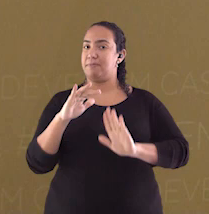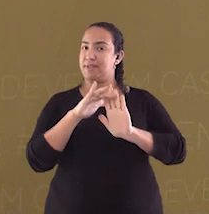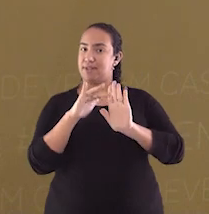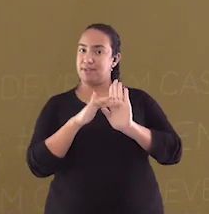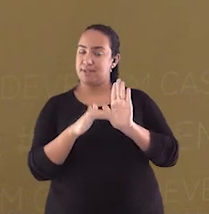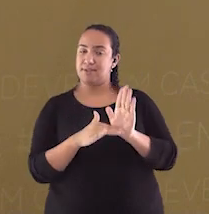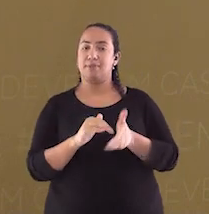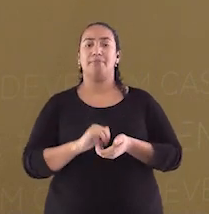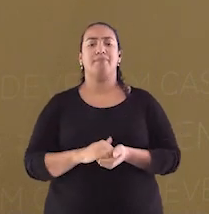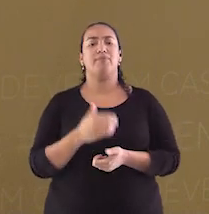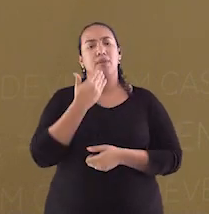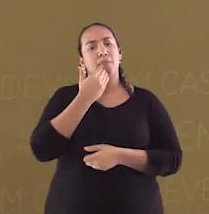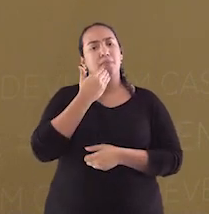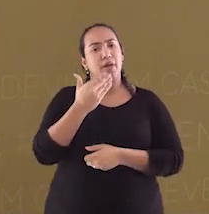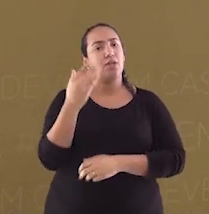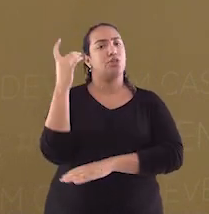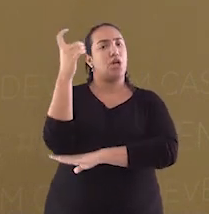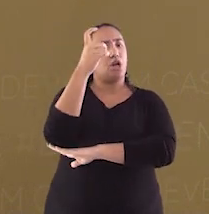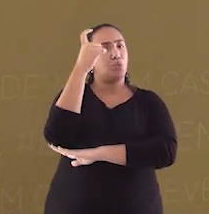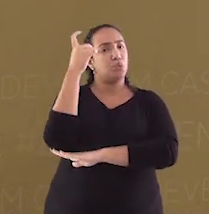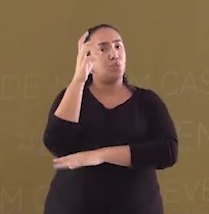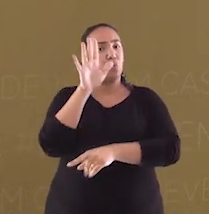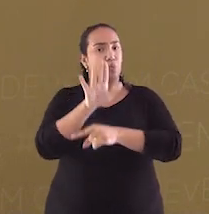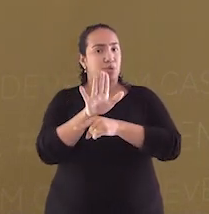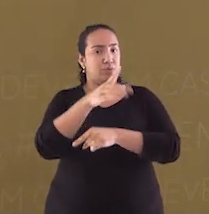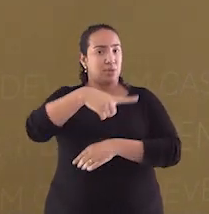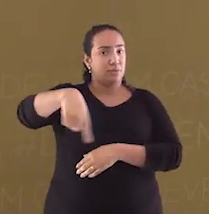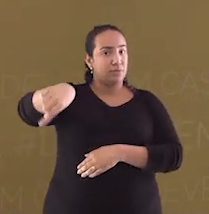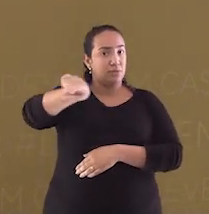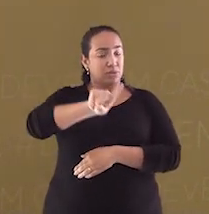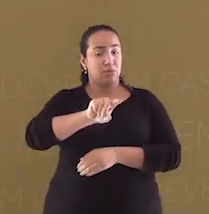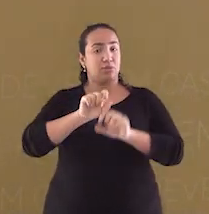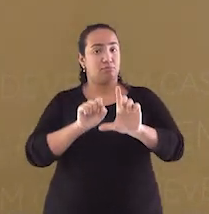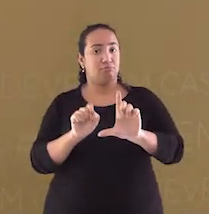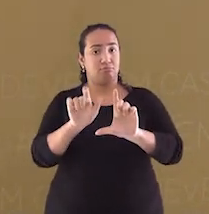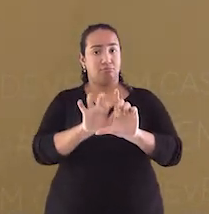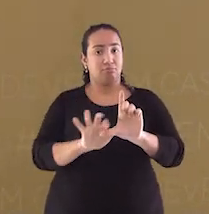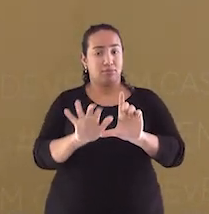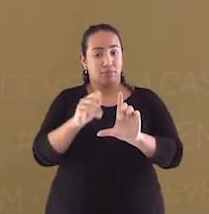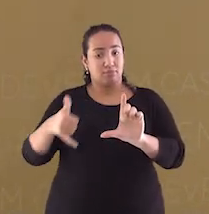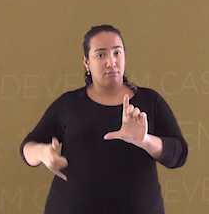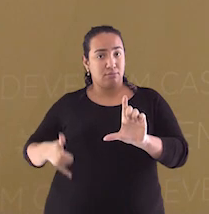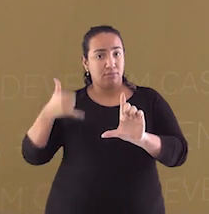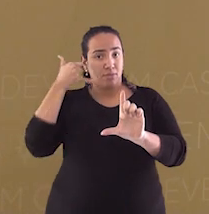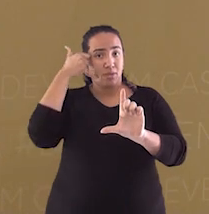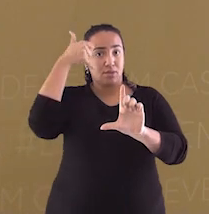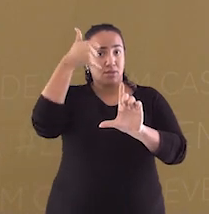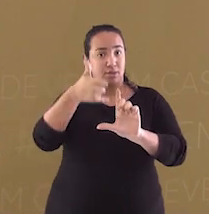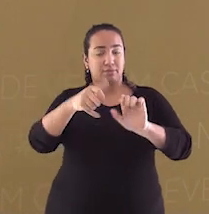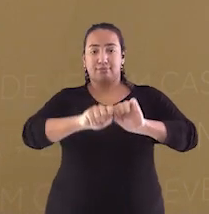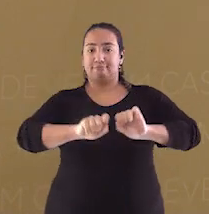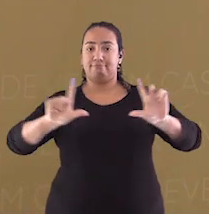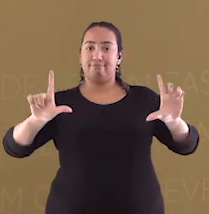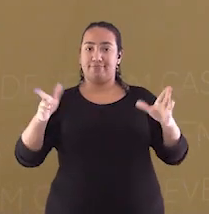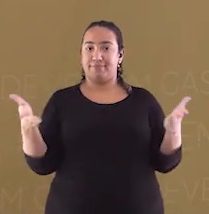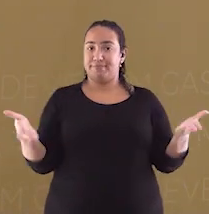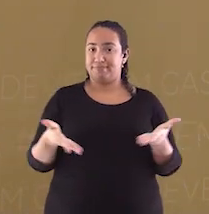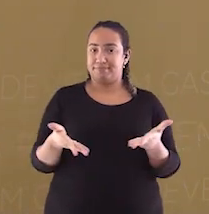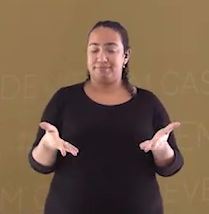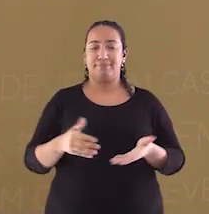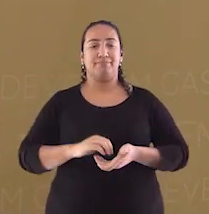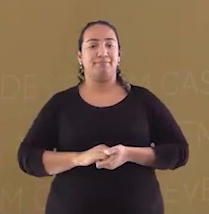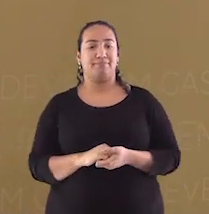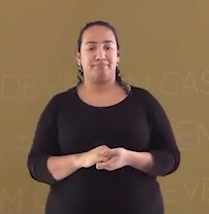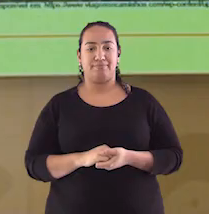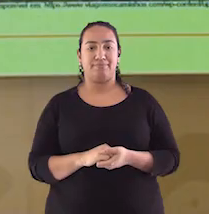presença. Peça ao seu responsável para apontar a câmera do celular para o QR Code que vai aparecer em sua